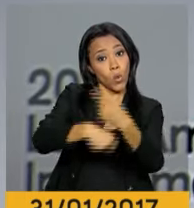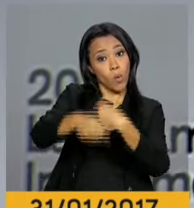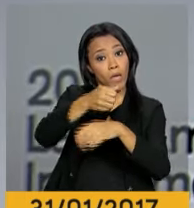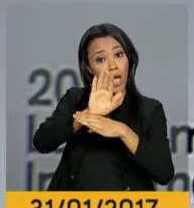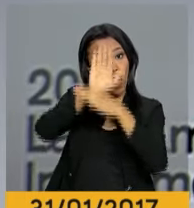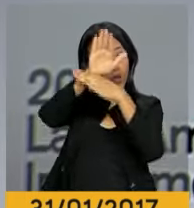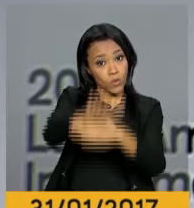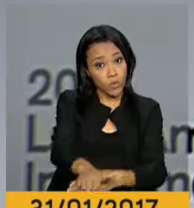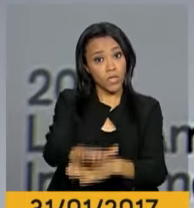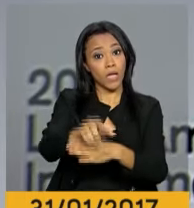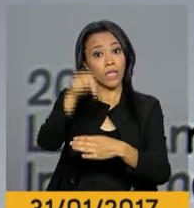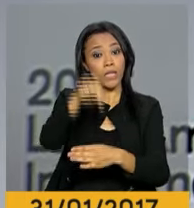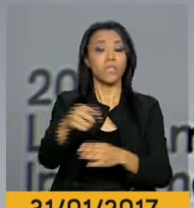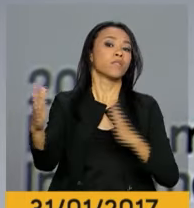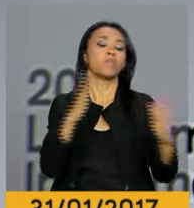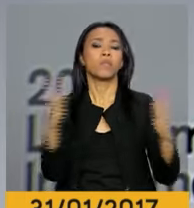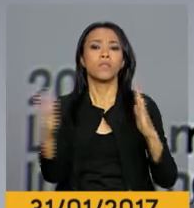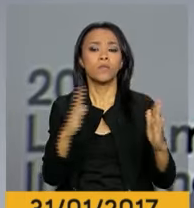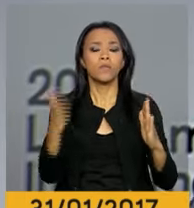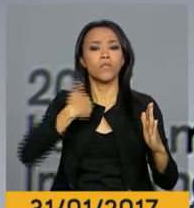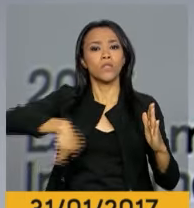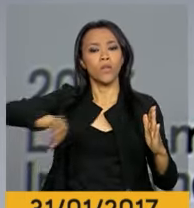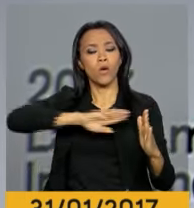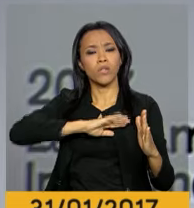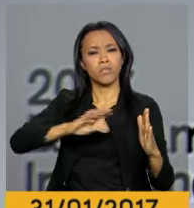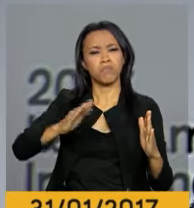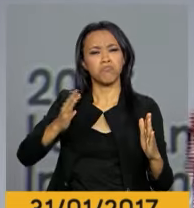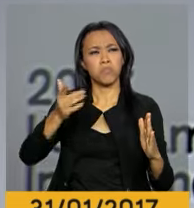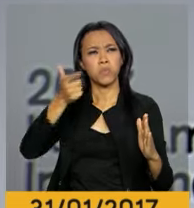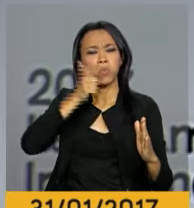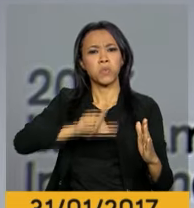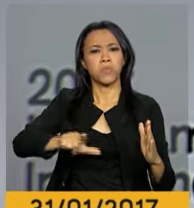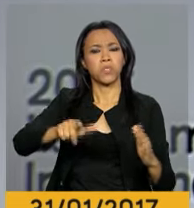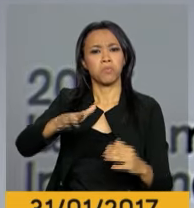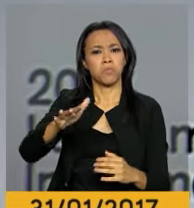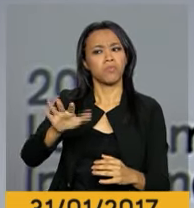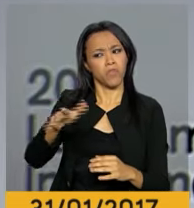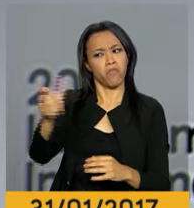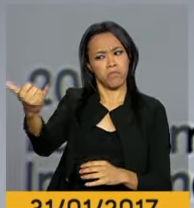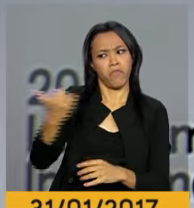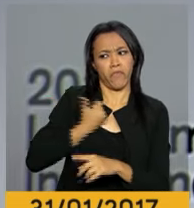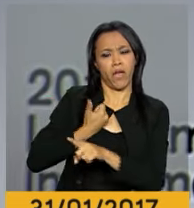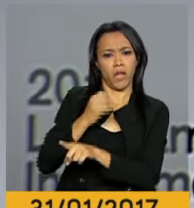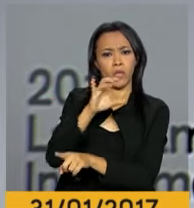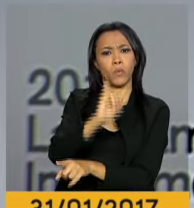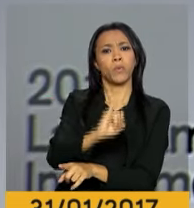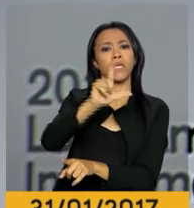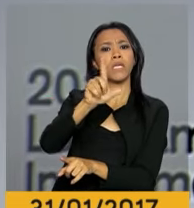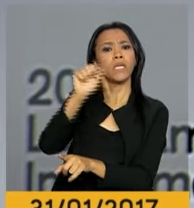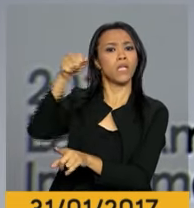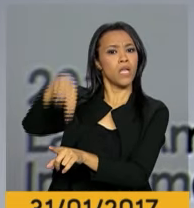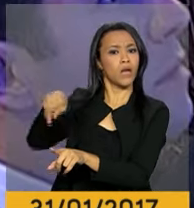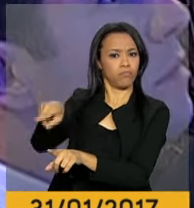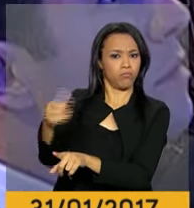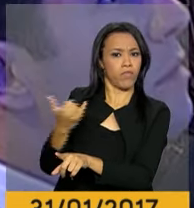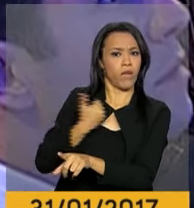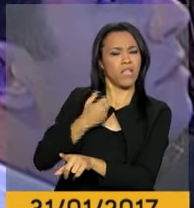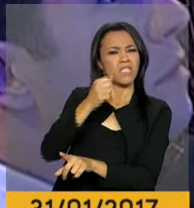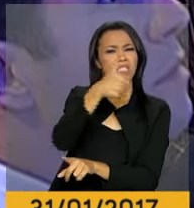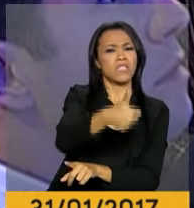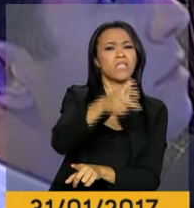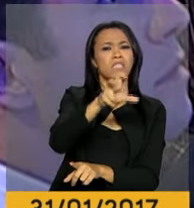maneira Neste período que nós chegamos mais ou menos o willam Talvez venha confirmar a cerca de